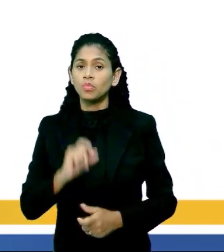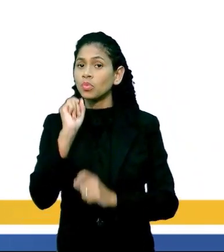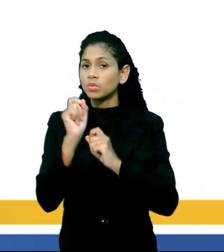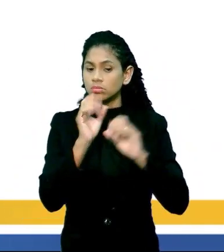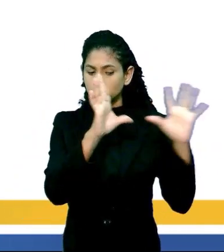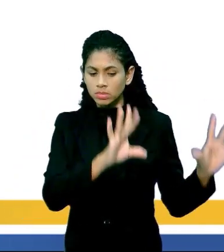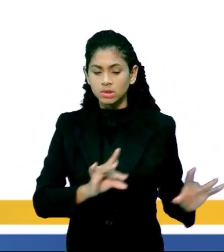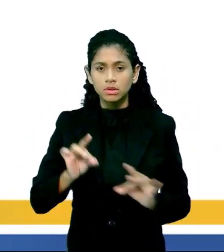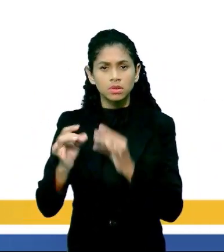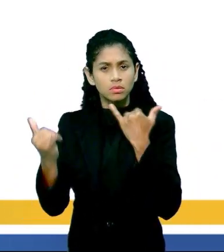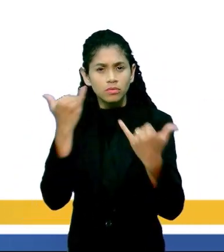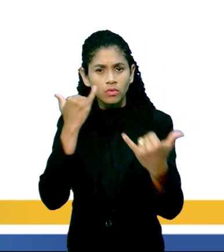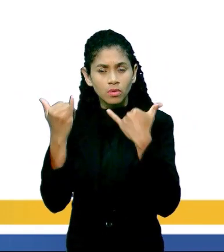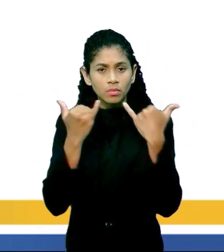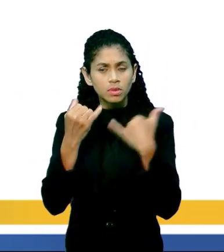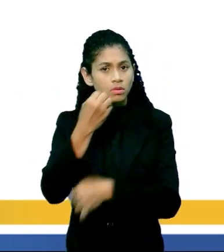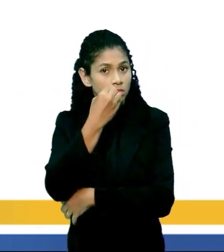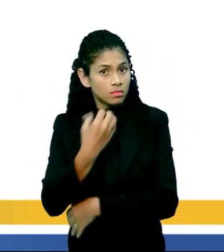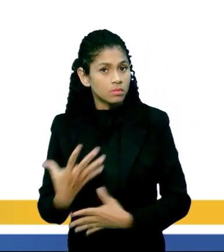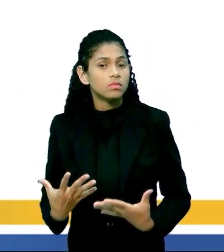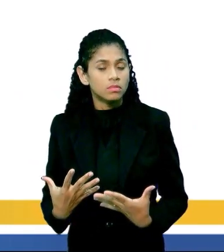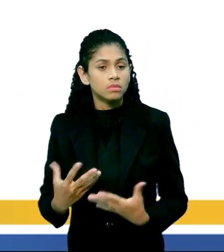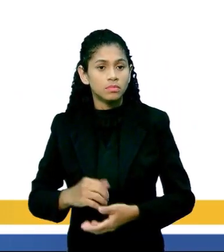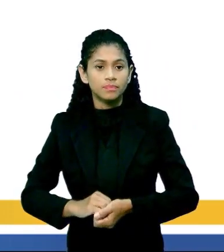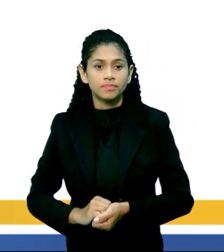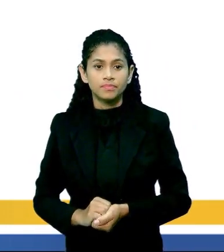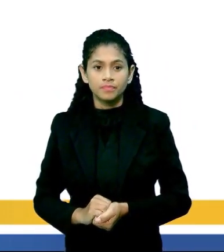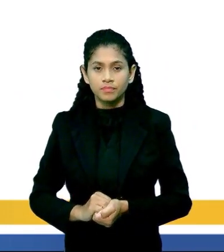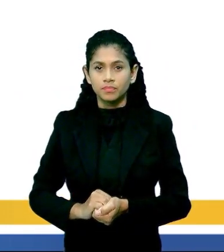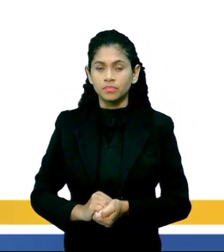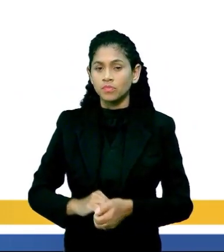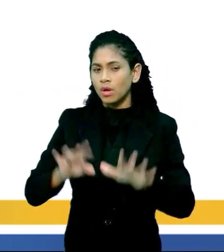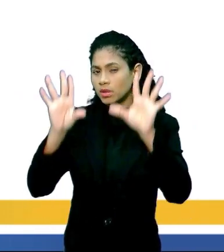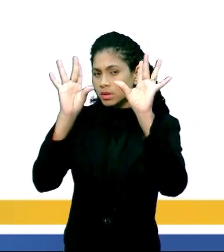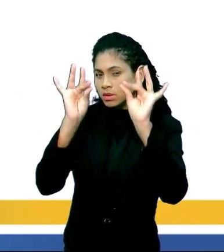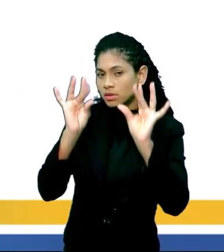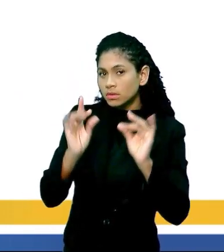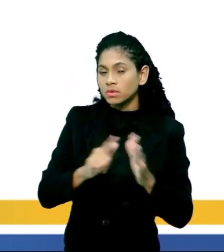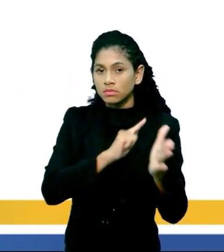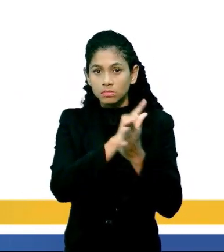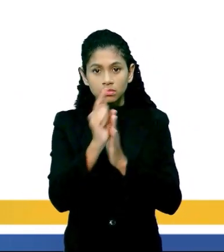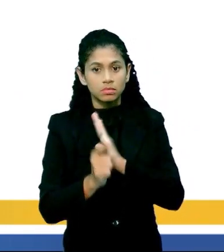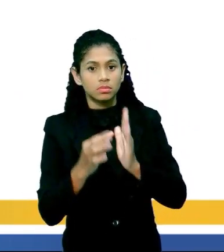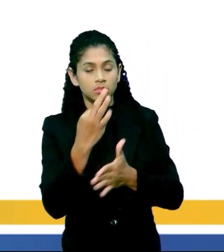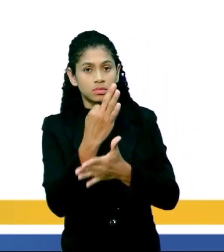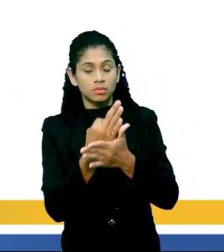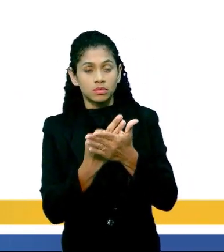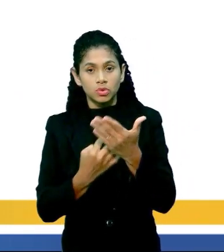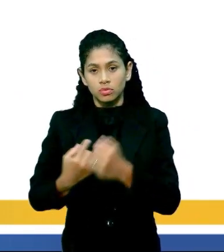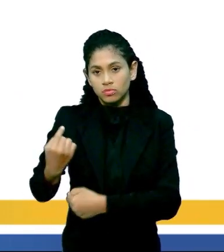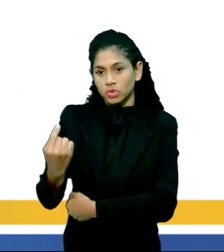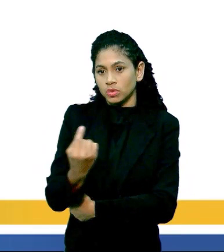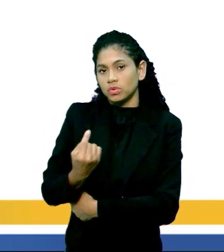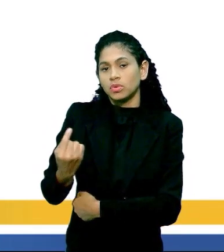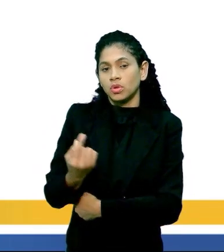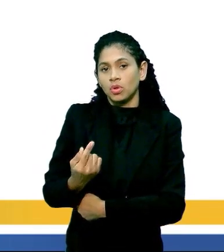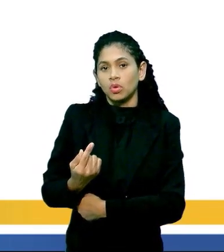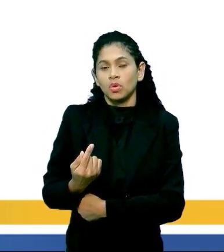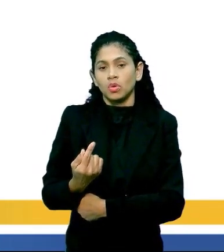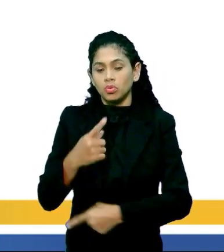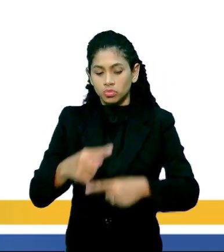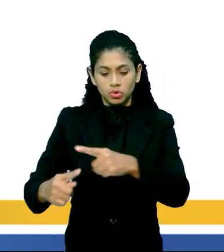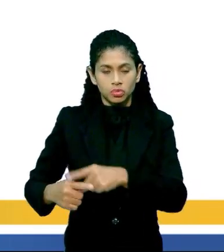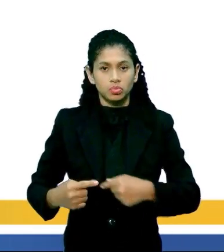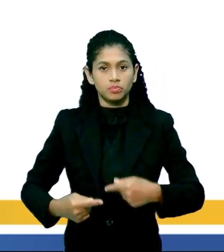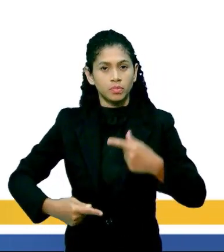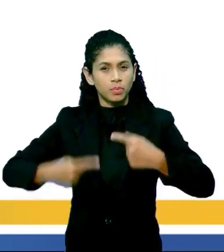assertiva? Letra A. Descrever esse gênero textual exclusivamente como instrumento político. Então, a